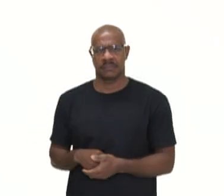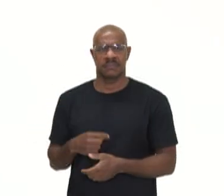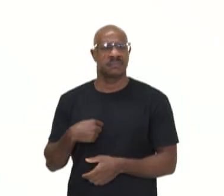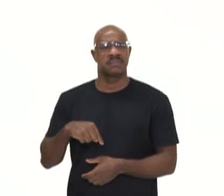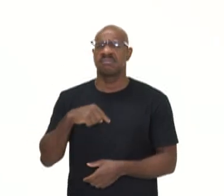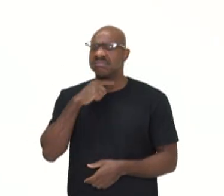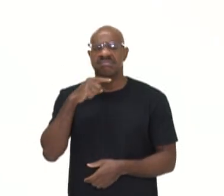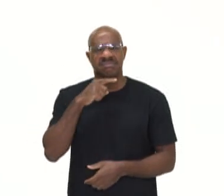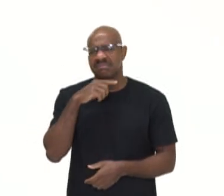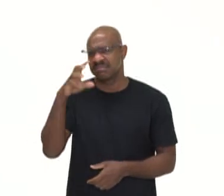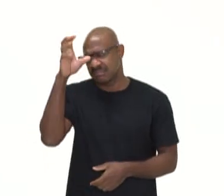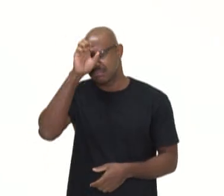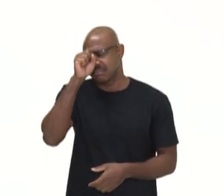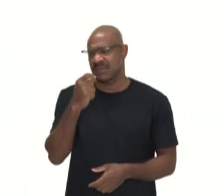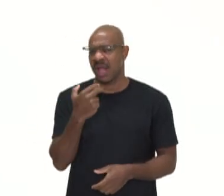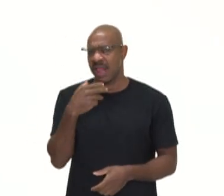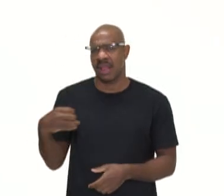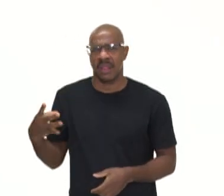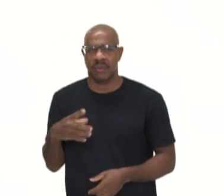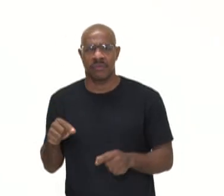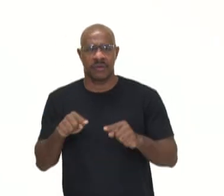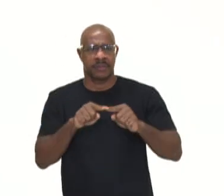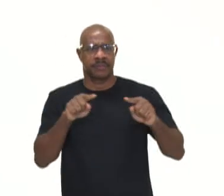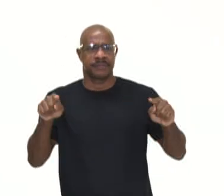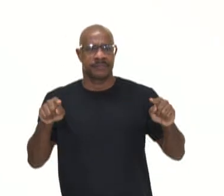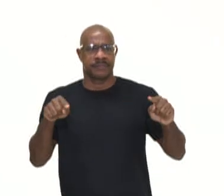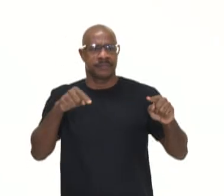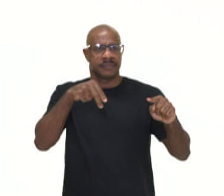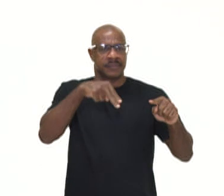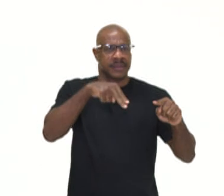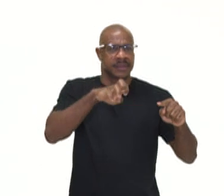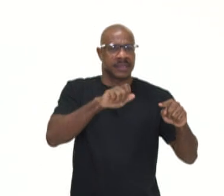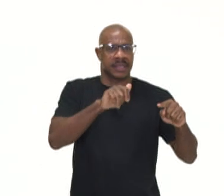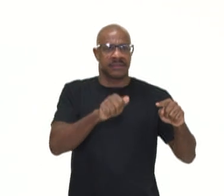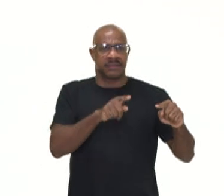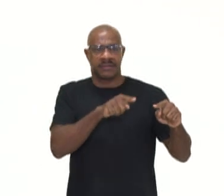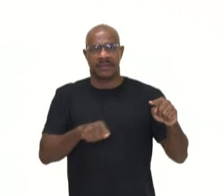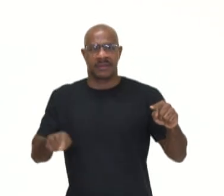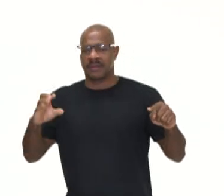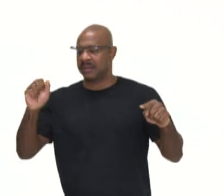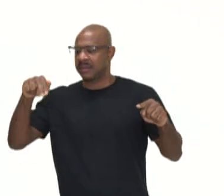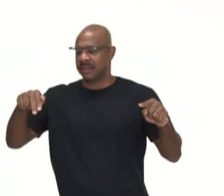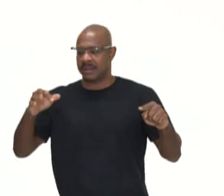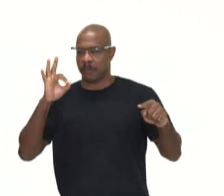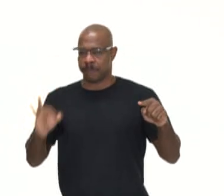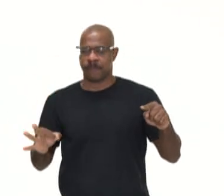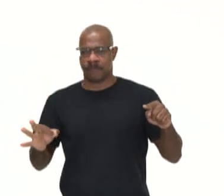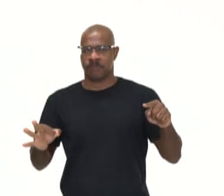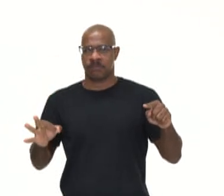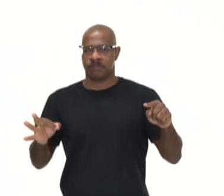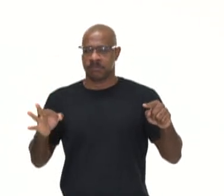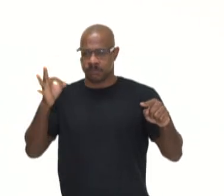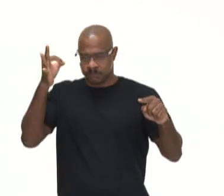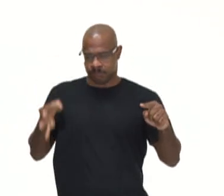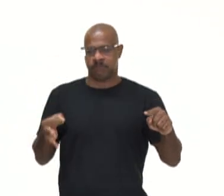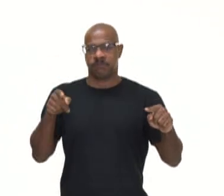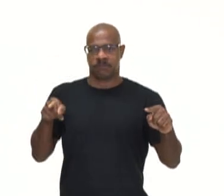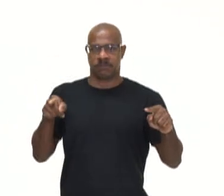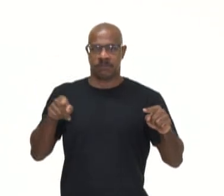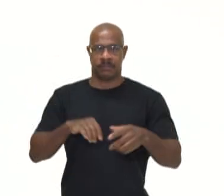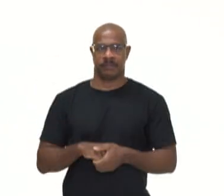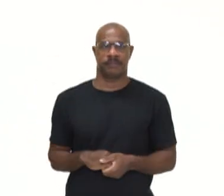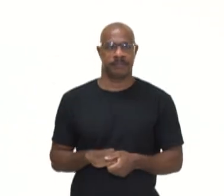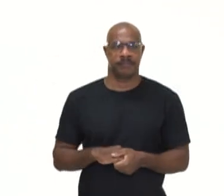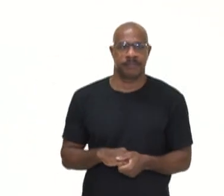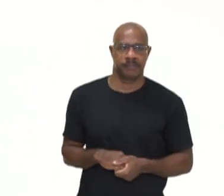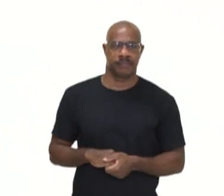nova língua. Consigo? Então, can't negativa, can afirmativa. I, mesmo sujeito.